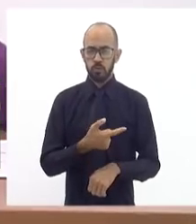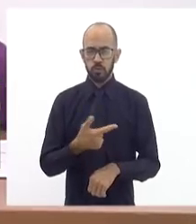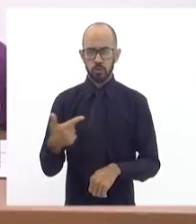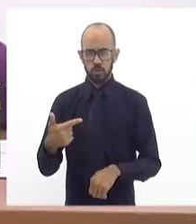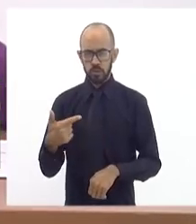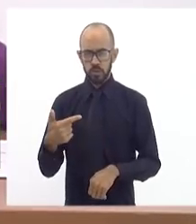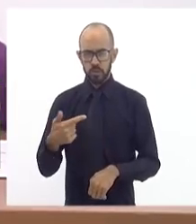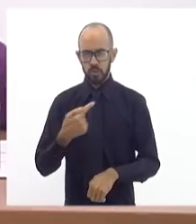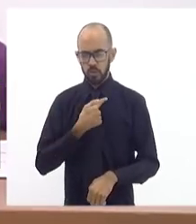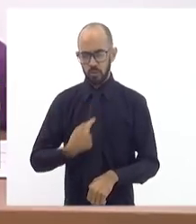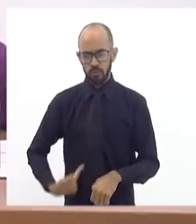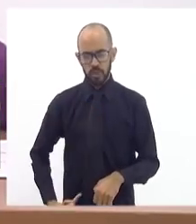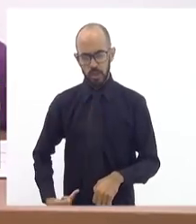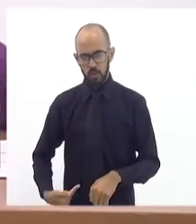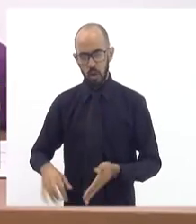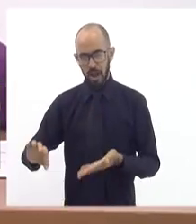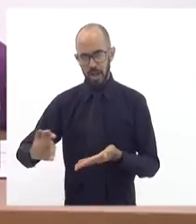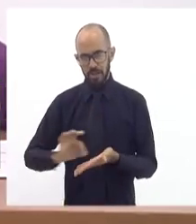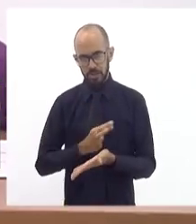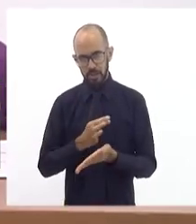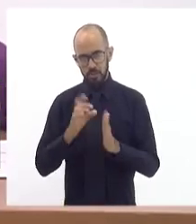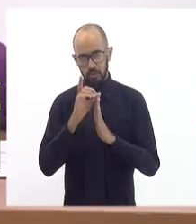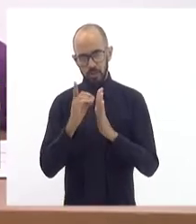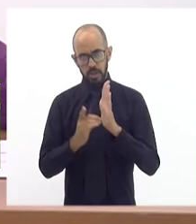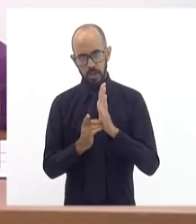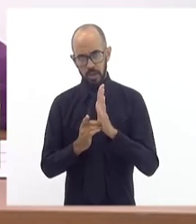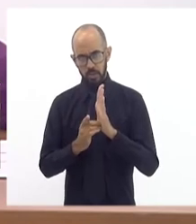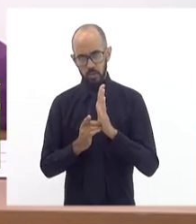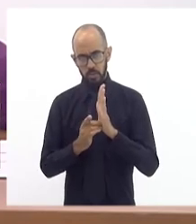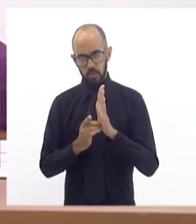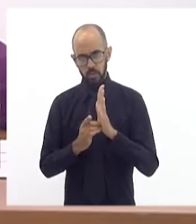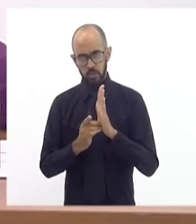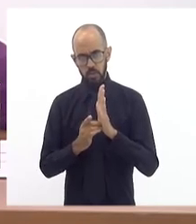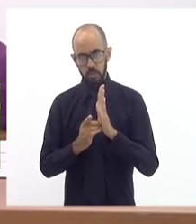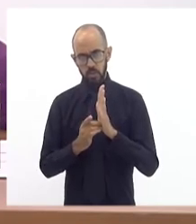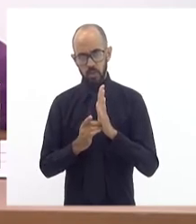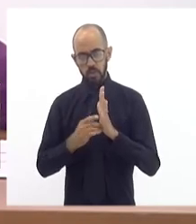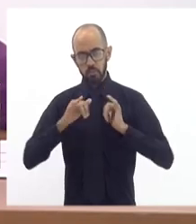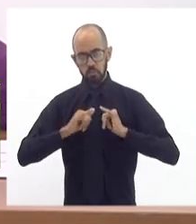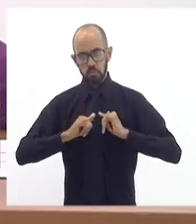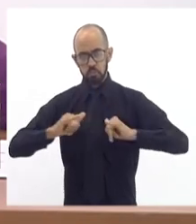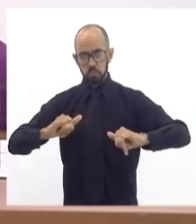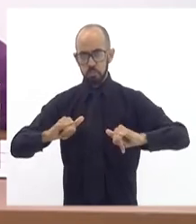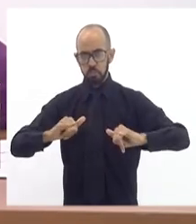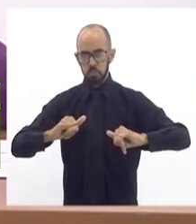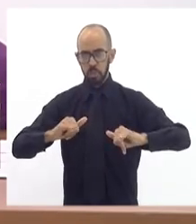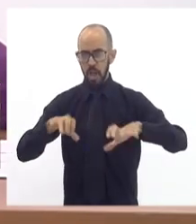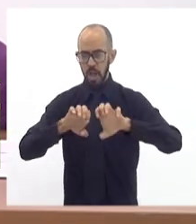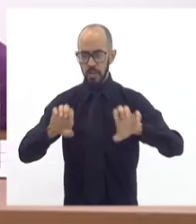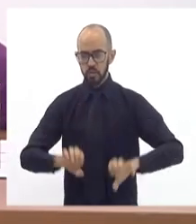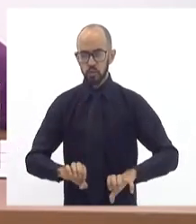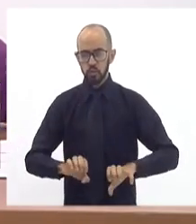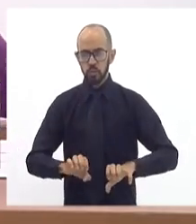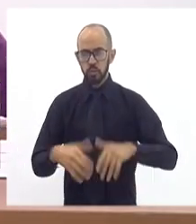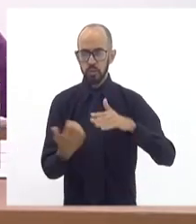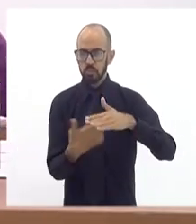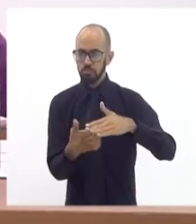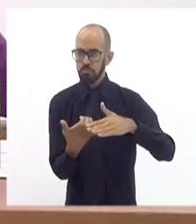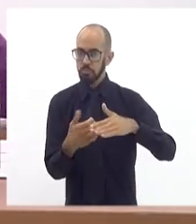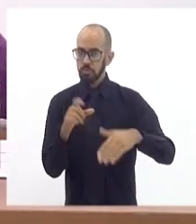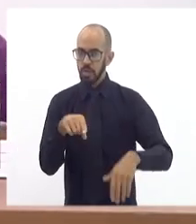hoje o governador assim assina um decreto declarando as obras de infraestrutura do empreendimento como de utilidade